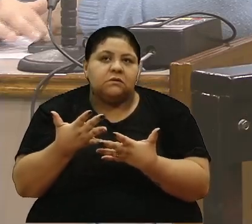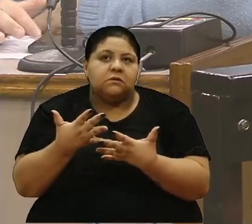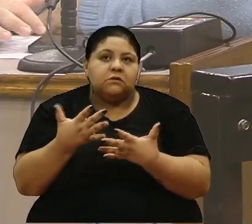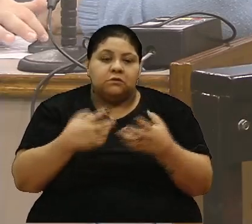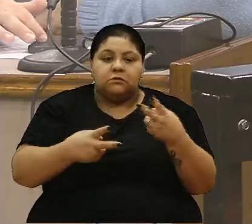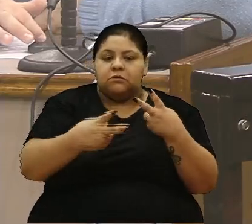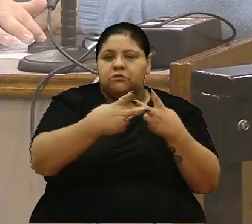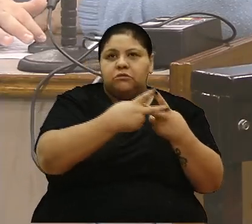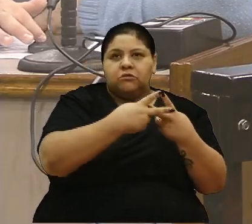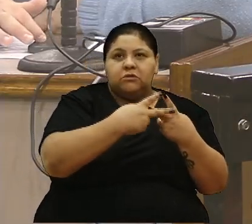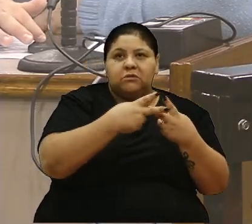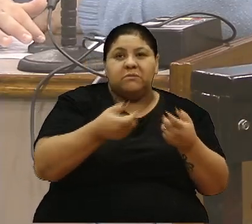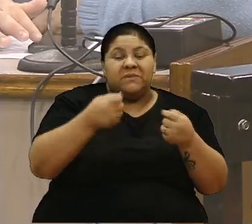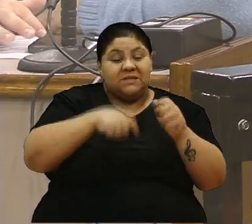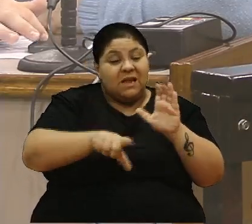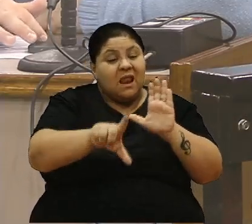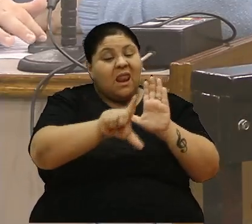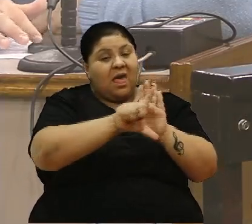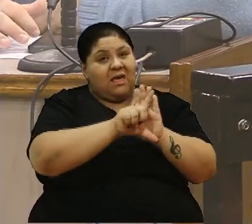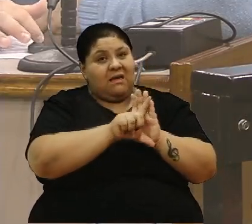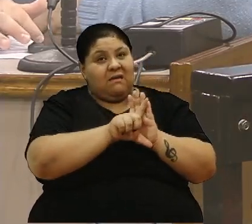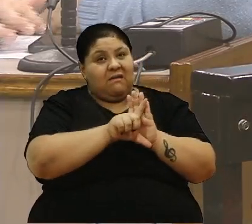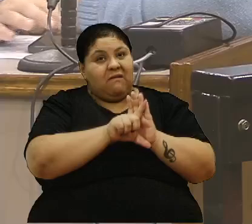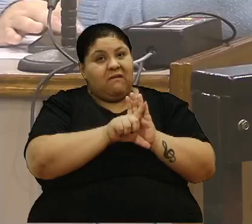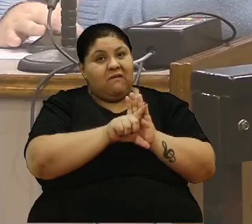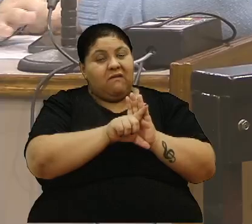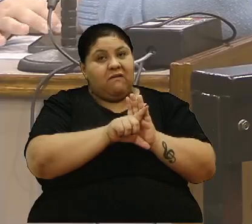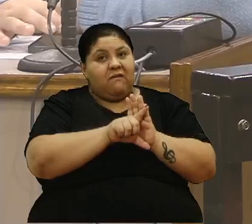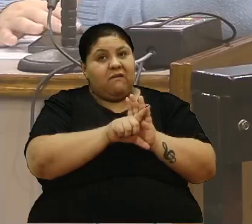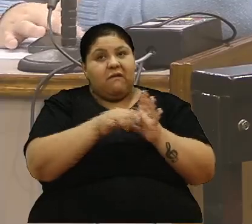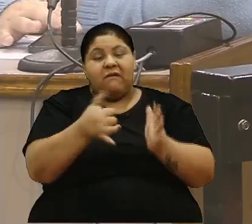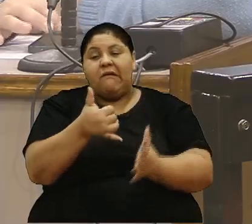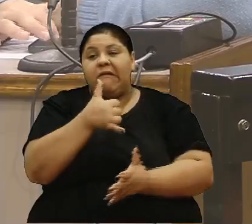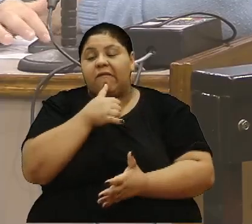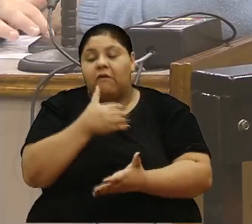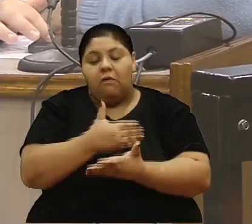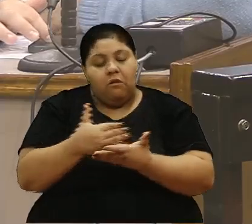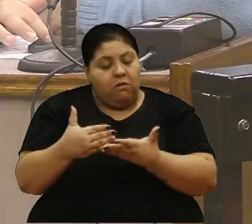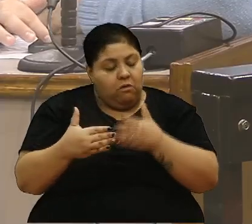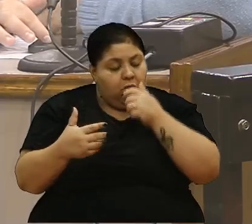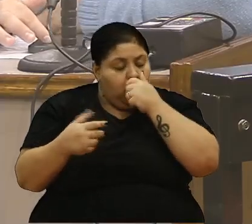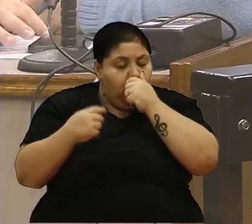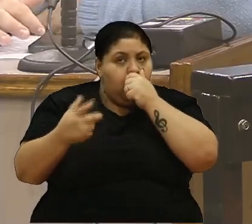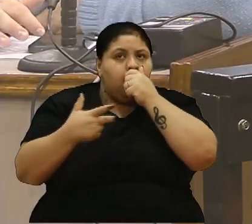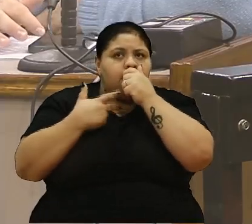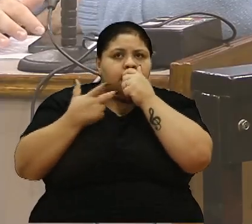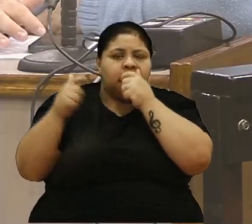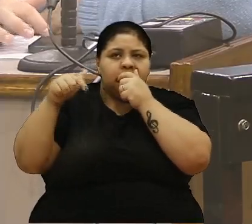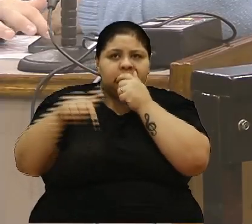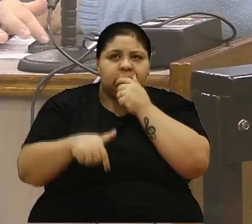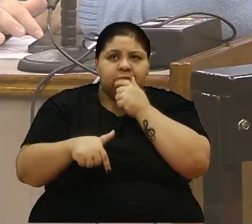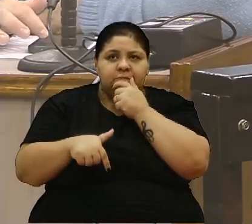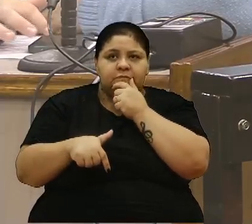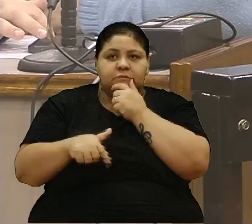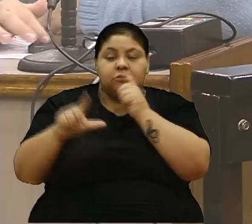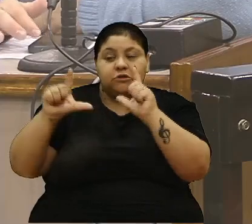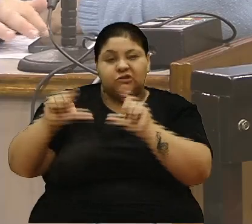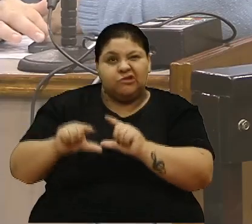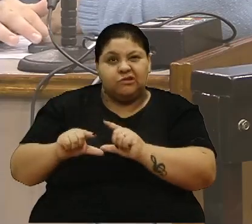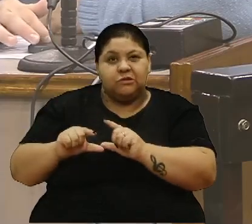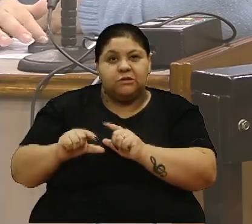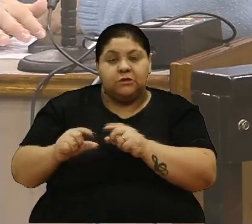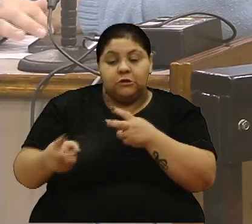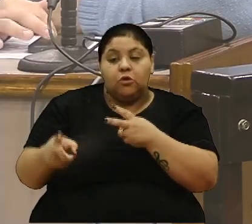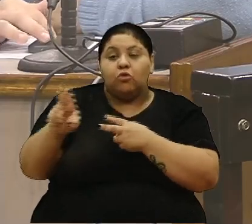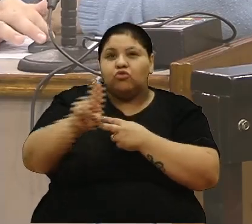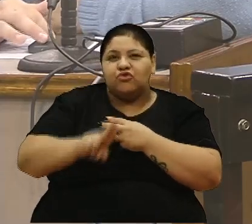em questão de endurecimento. E aí, infelizmente, entra essa questão que foi falado aqui de usar os menores para cometerem